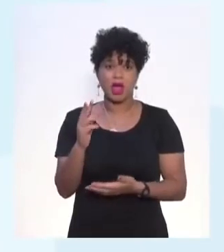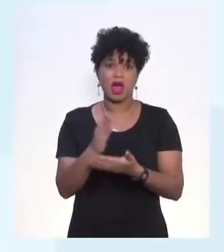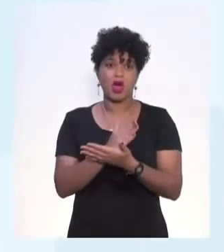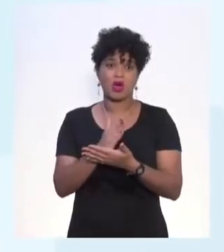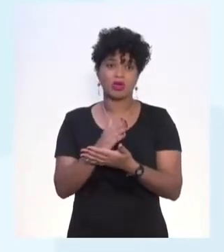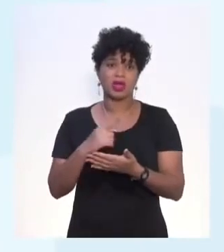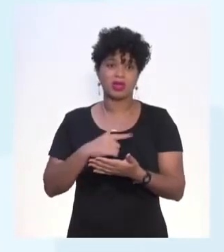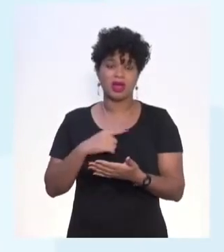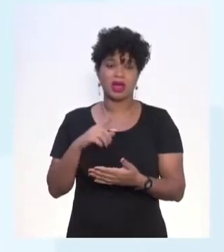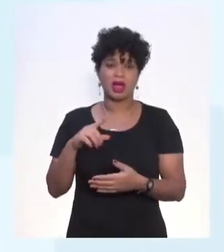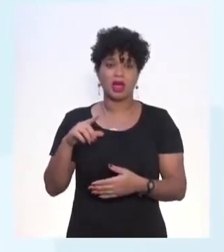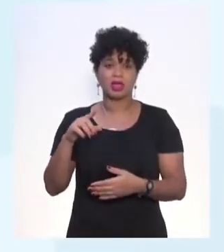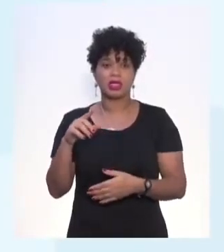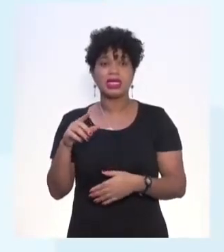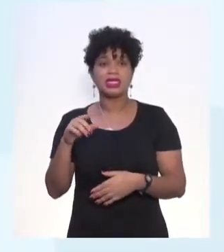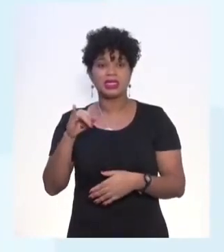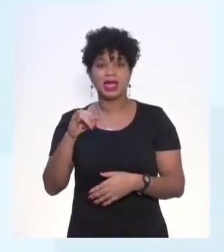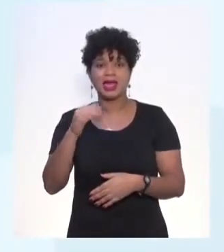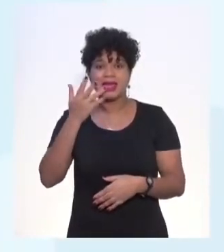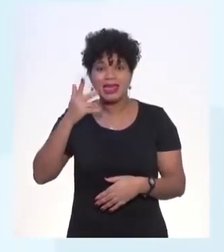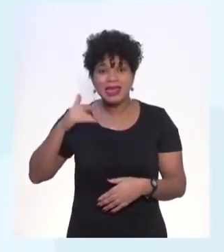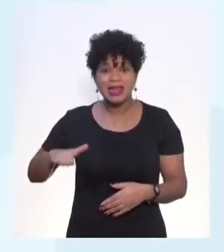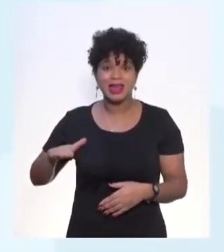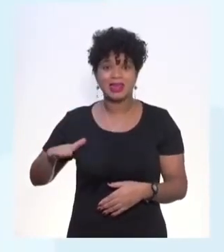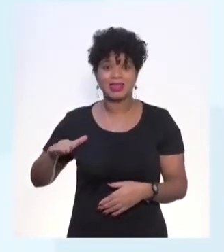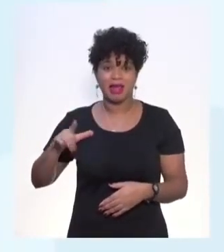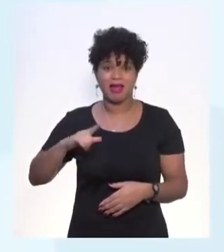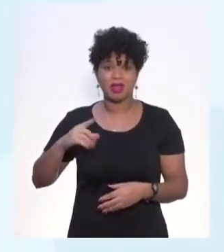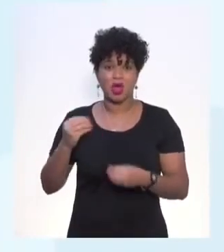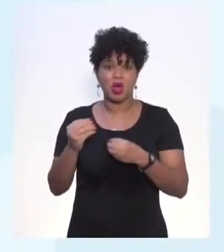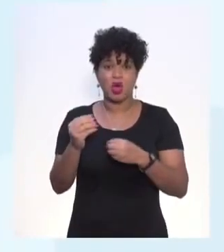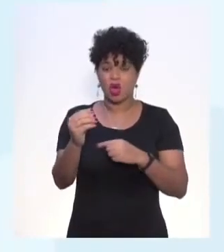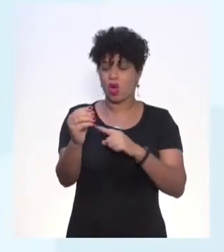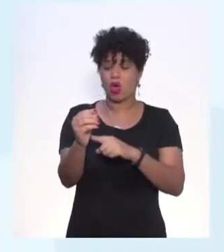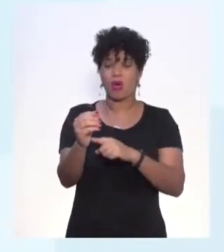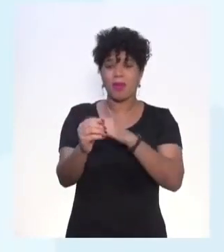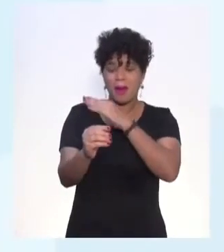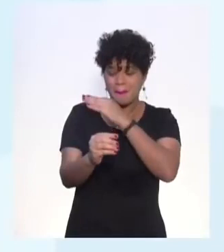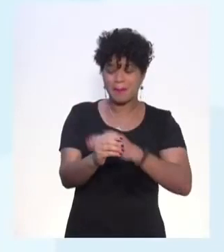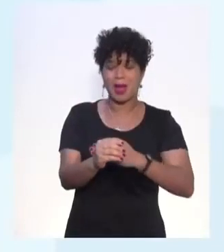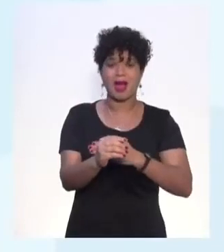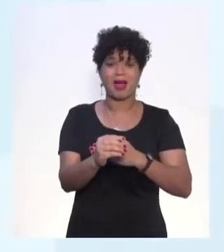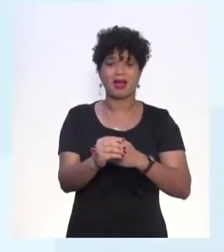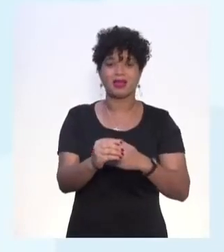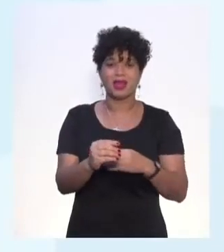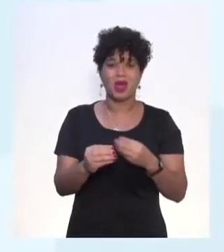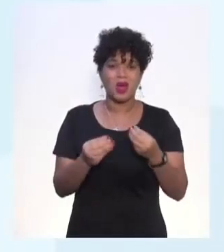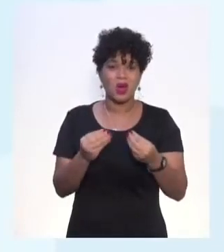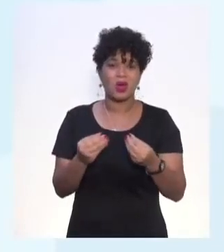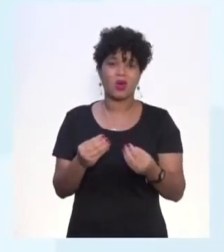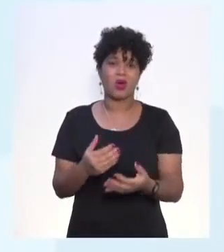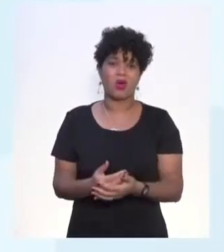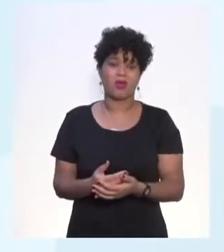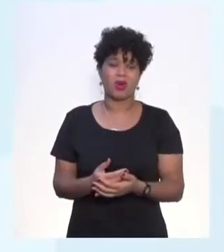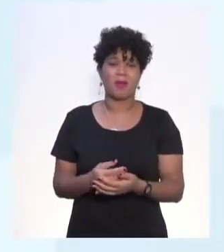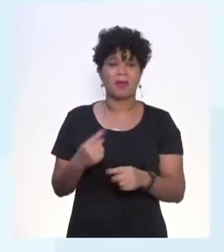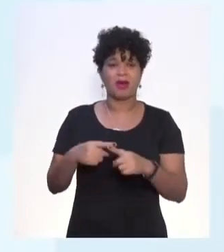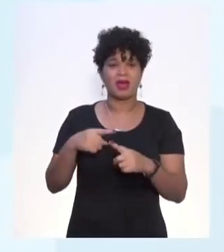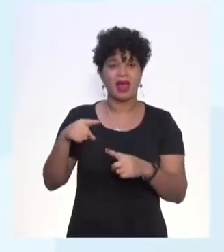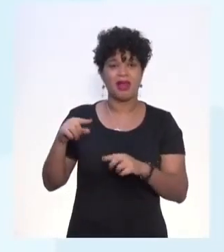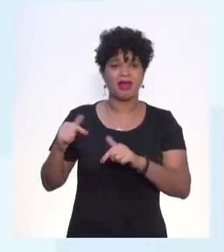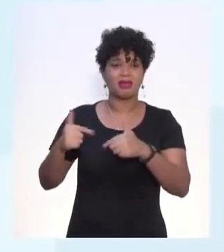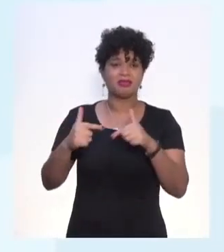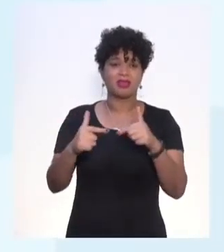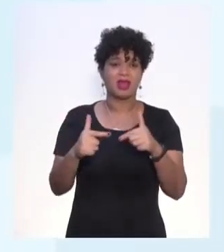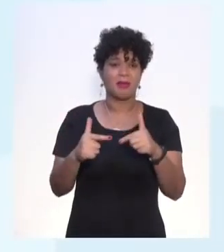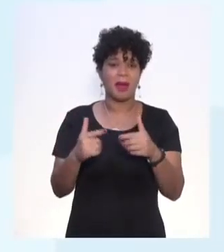imagem da direita nós temos uma criança que teve a sua mão amputada, sua mão decepada como punição por